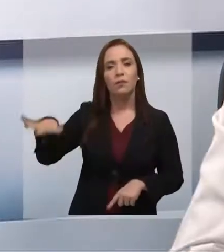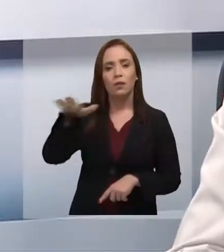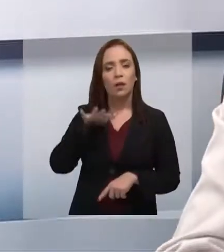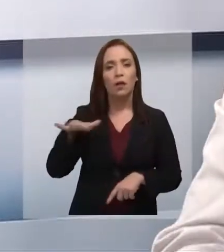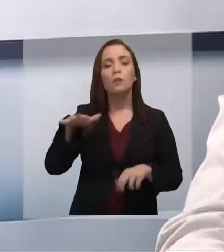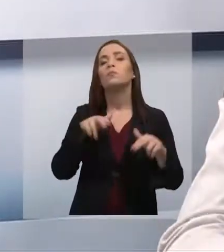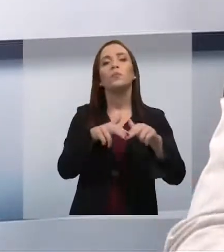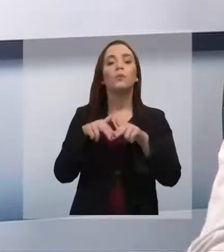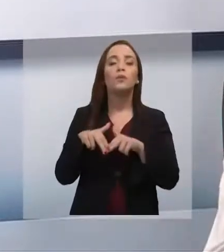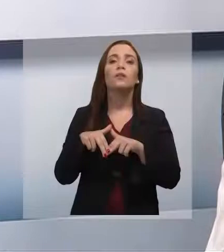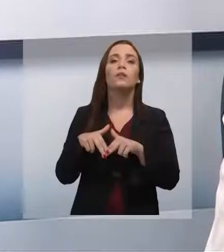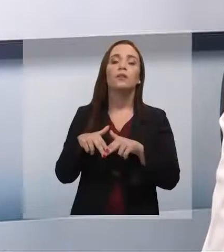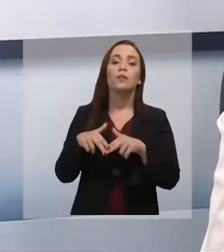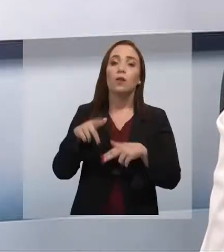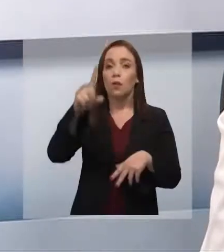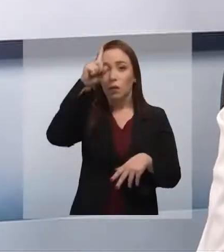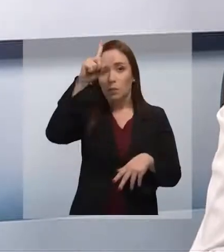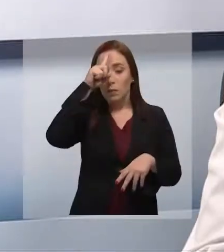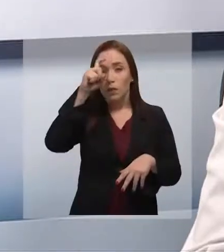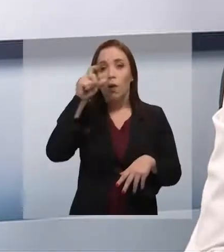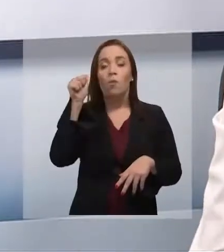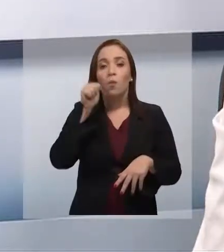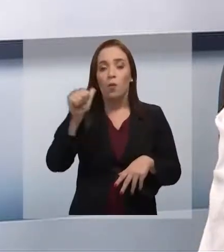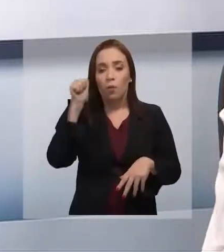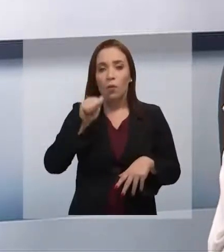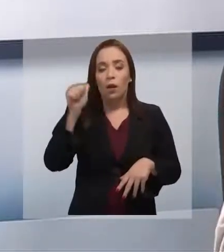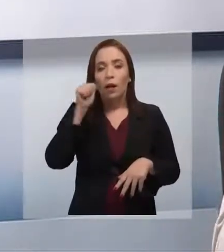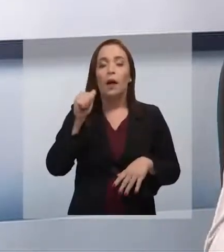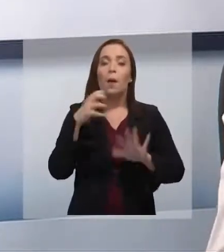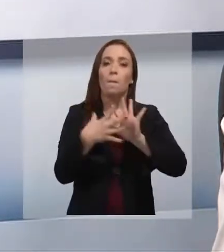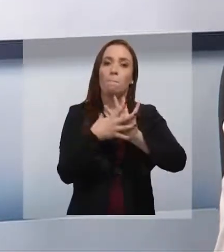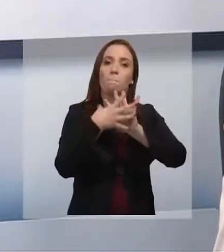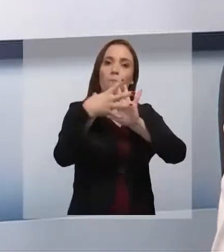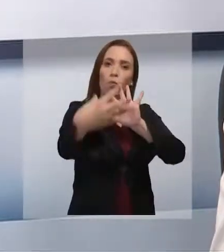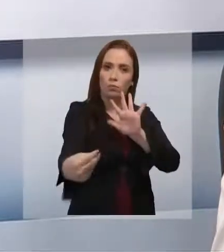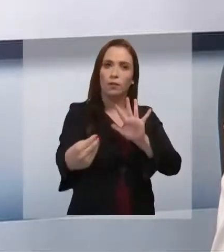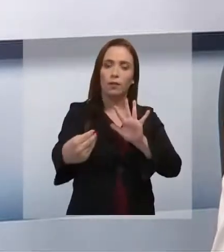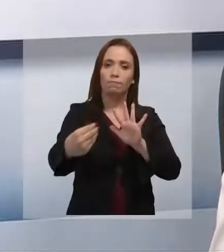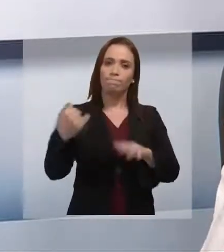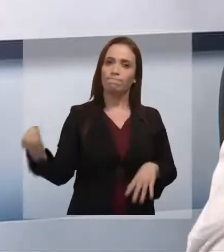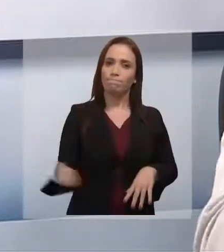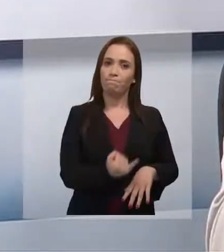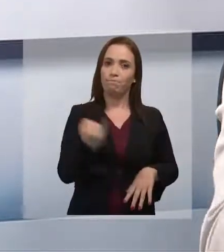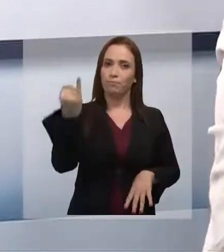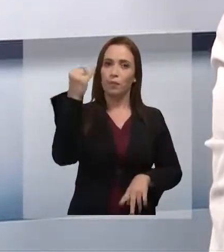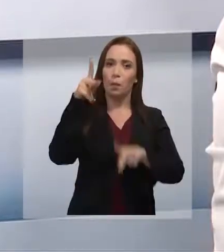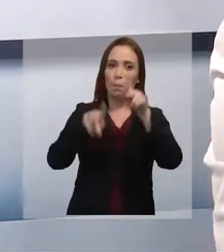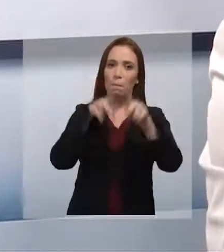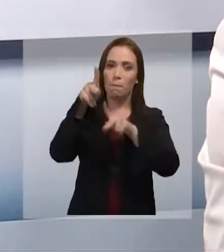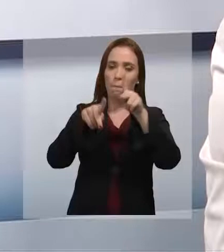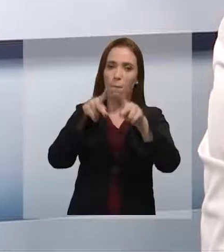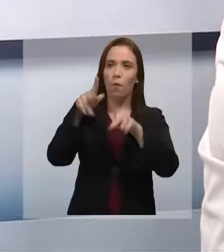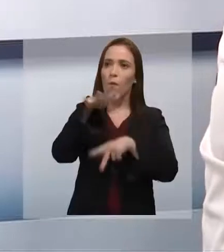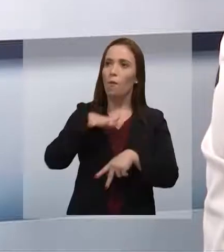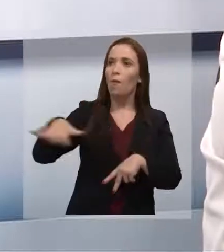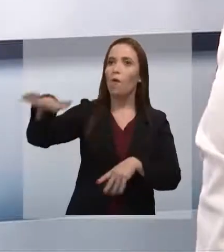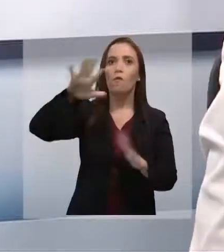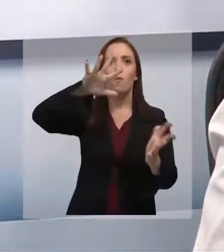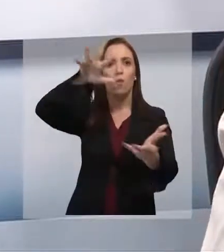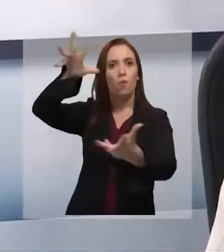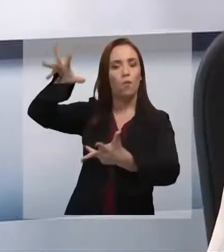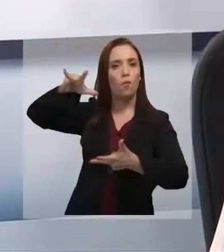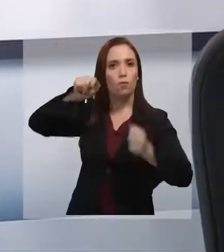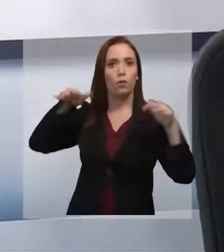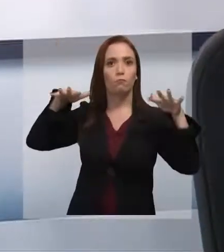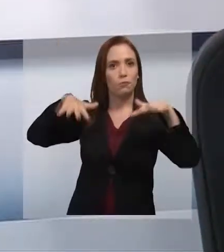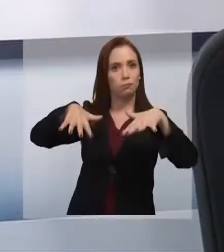e daí trazer o Hospital da Mulher para ser essa referência, né, para o país e para o mundo. Então, esse é o